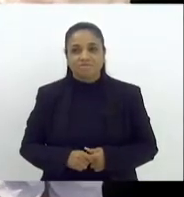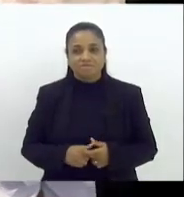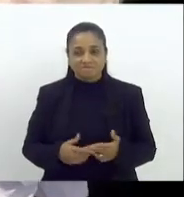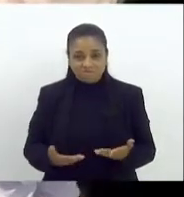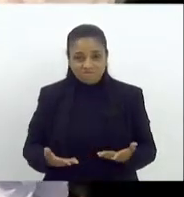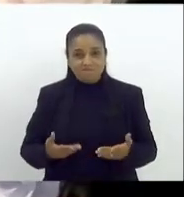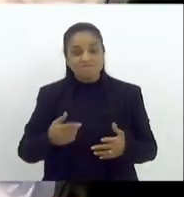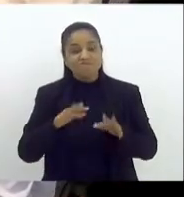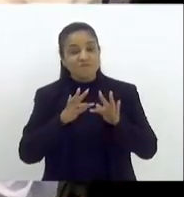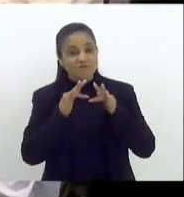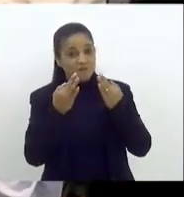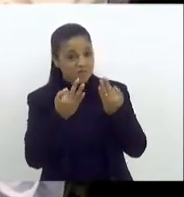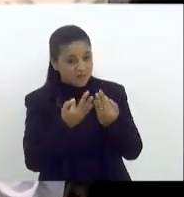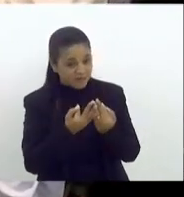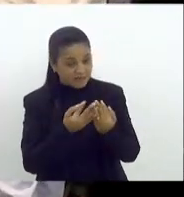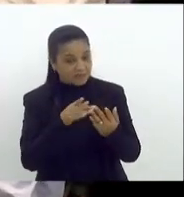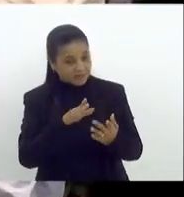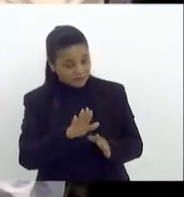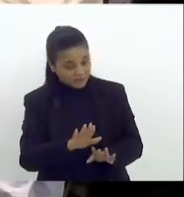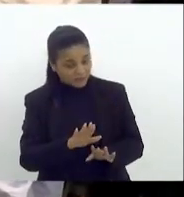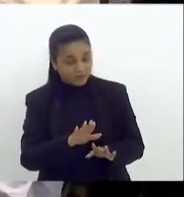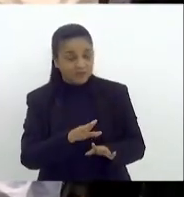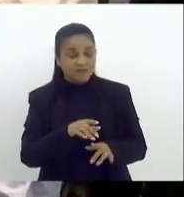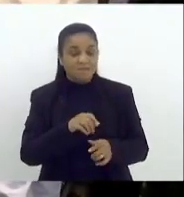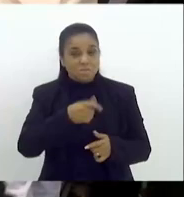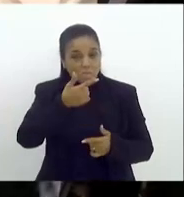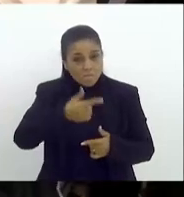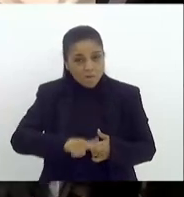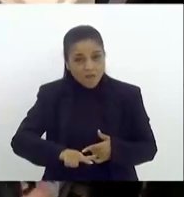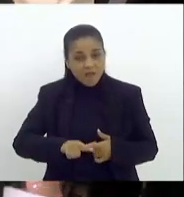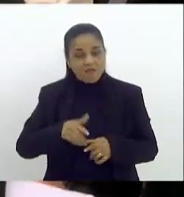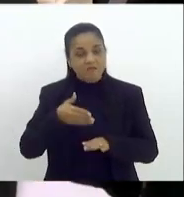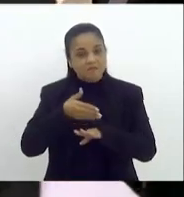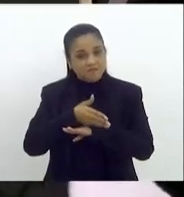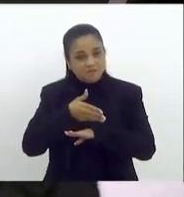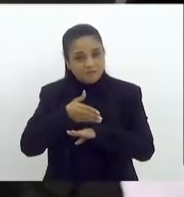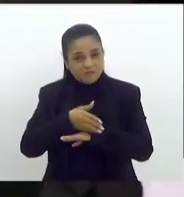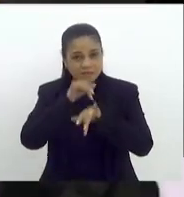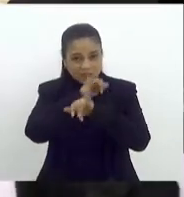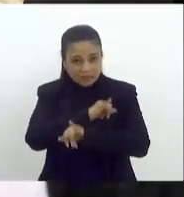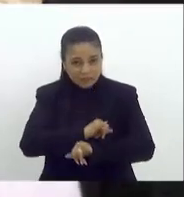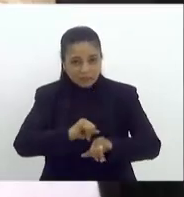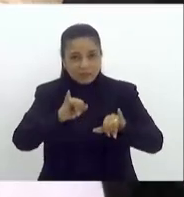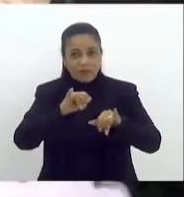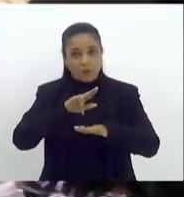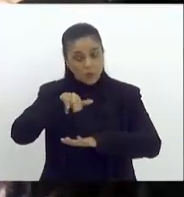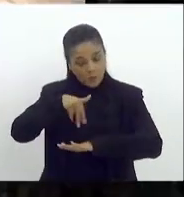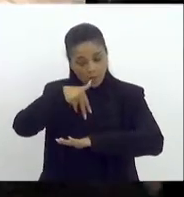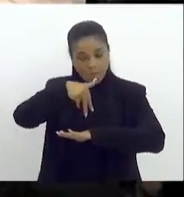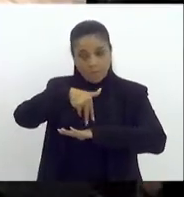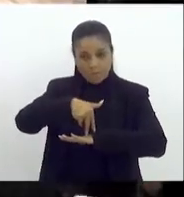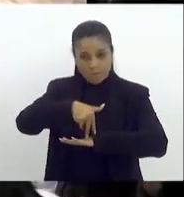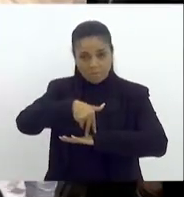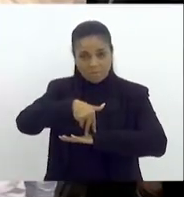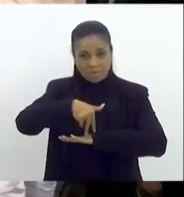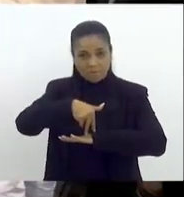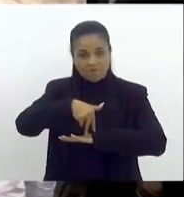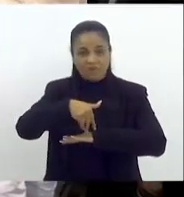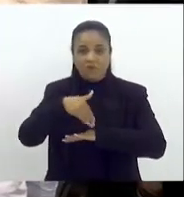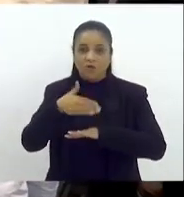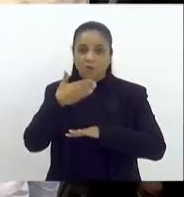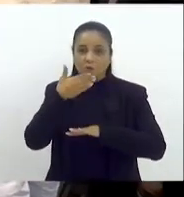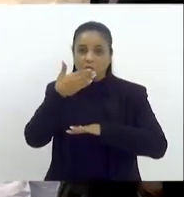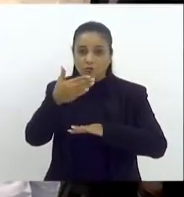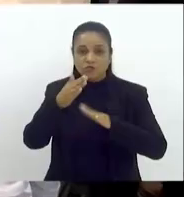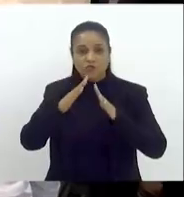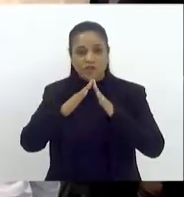família tem mais umas presenças aqui para anunciar eu tô até de pé e vou pedir aí para o culto